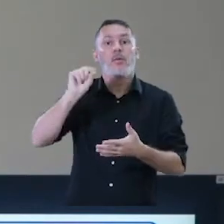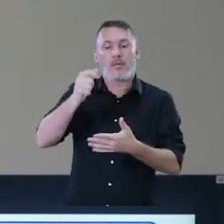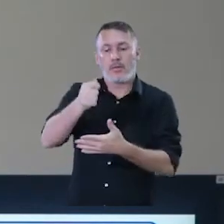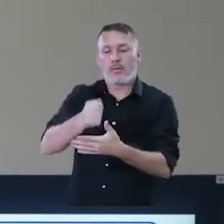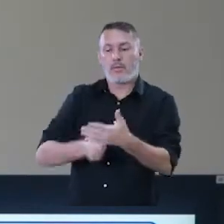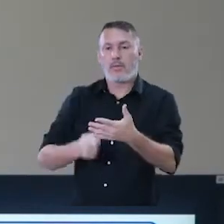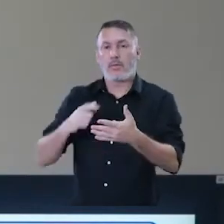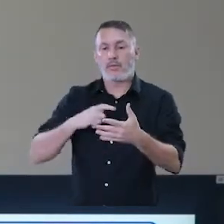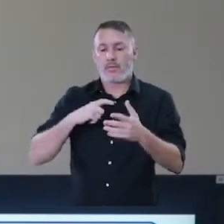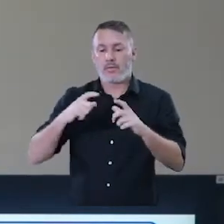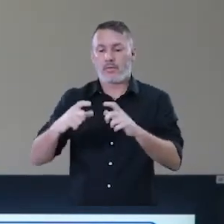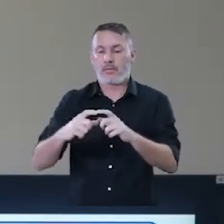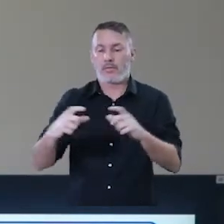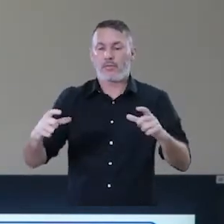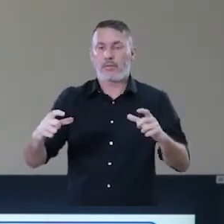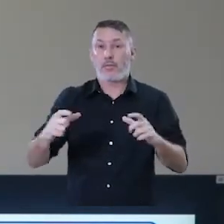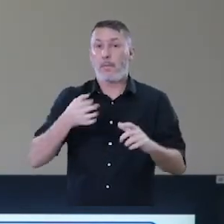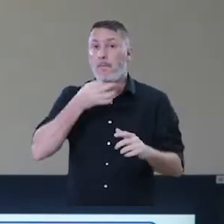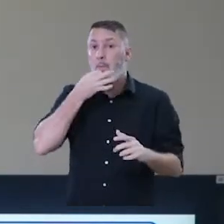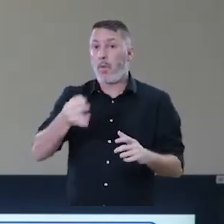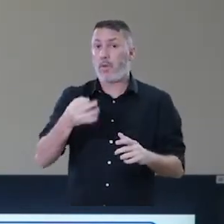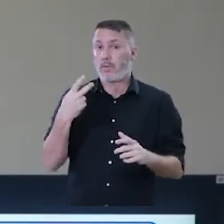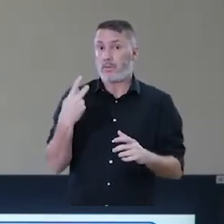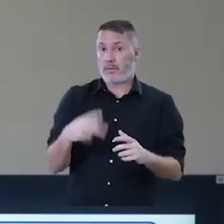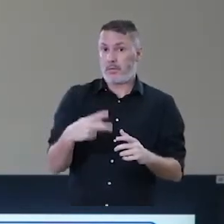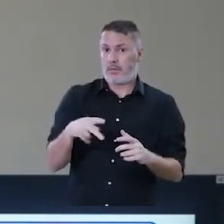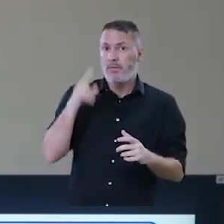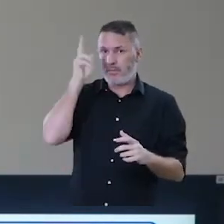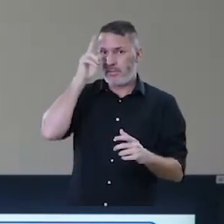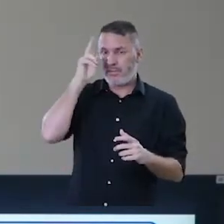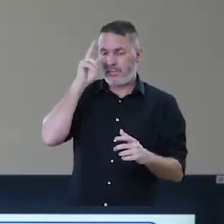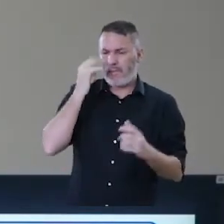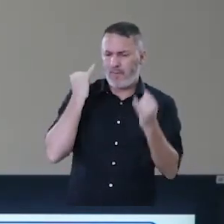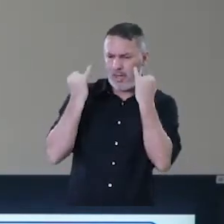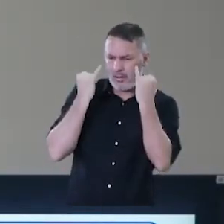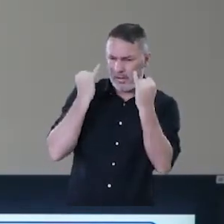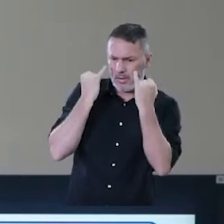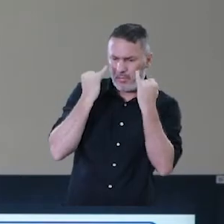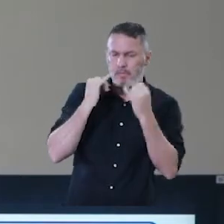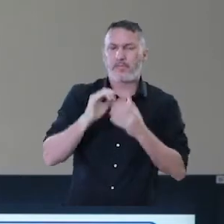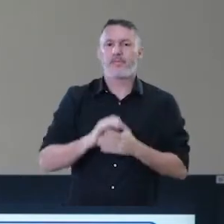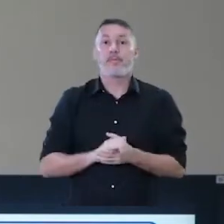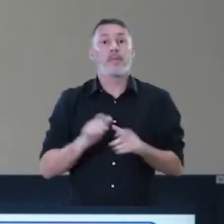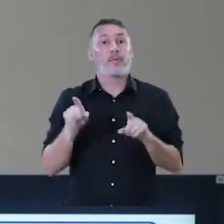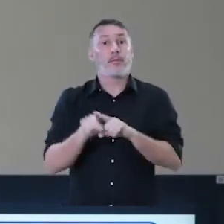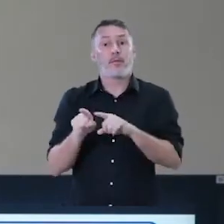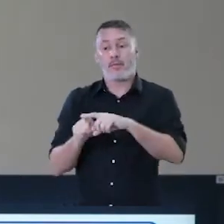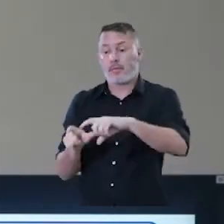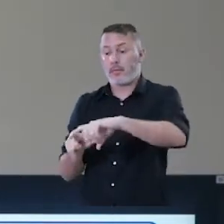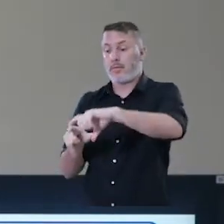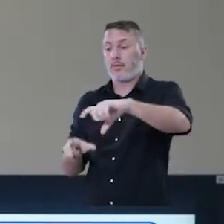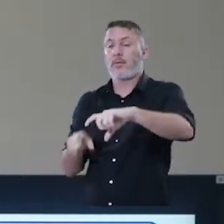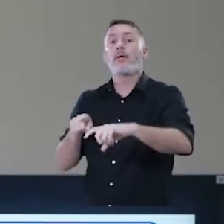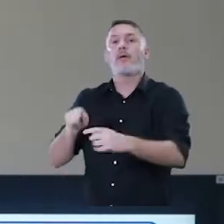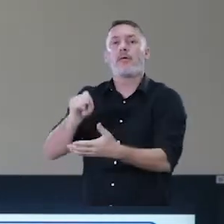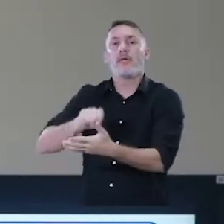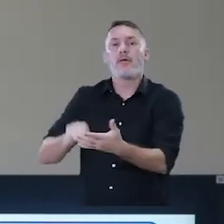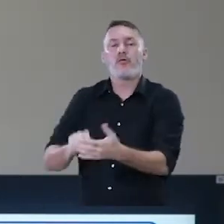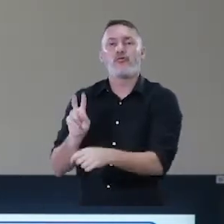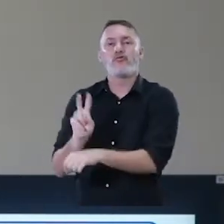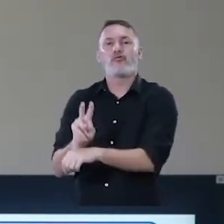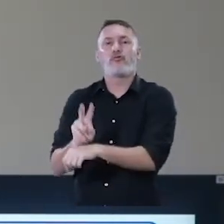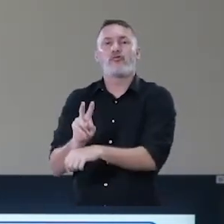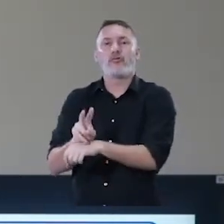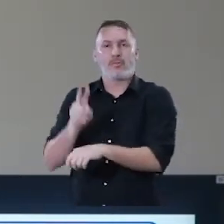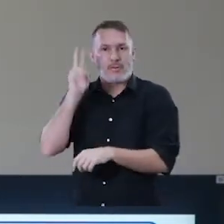proposta de redação utilizando a tempestade de ideias e falamos sobre o rascunho. Volto a dizer, rascunho, joga aquilo